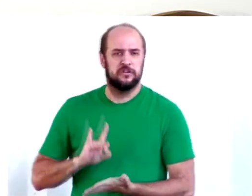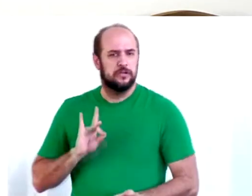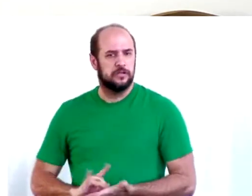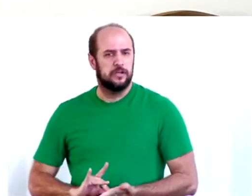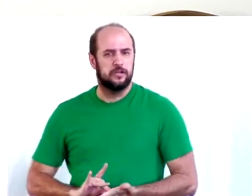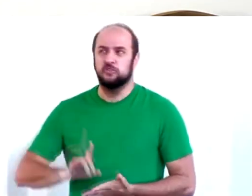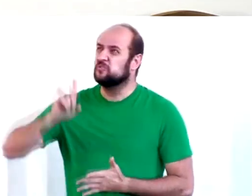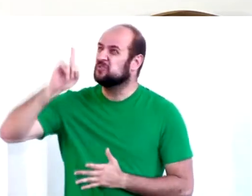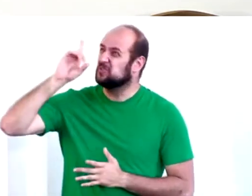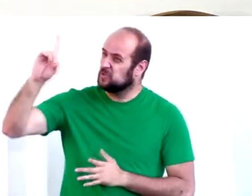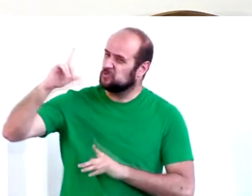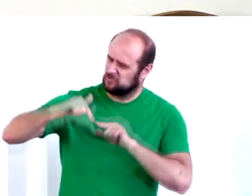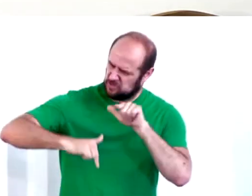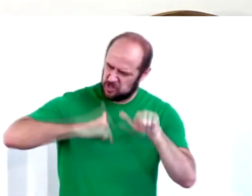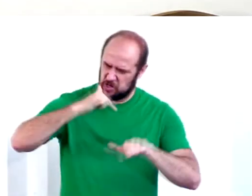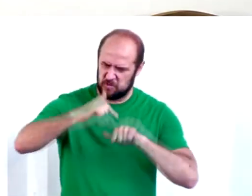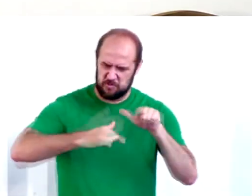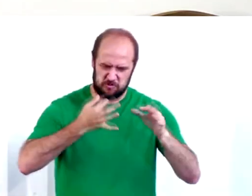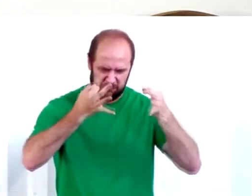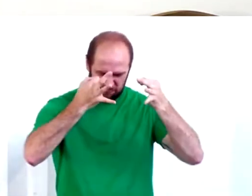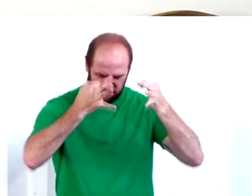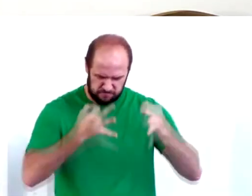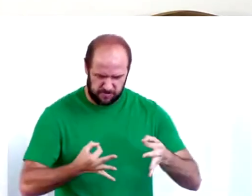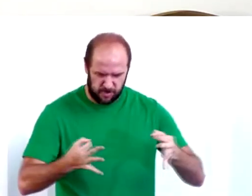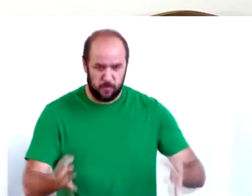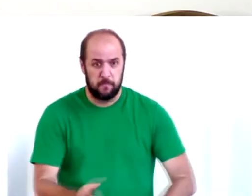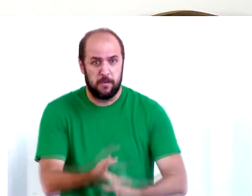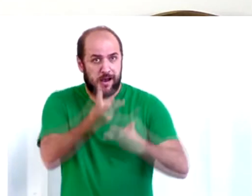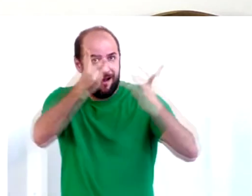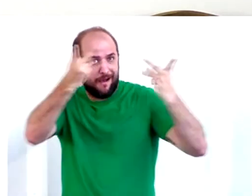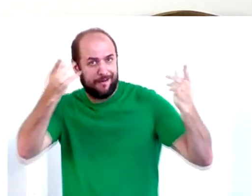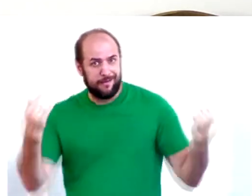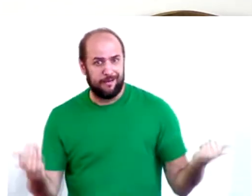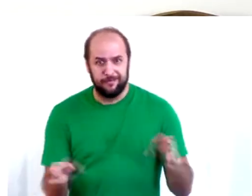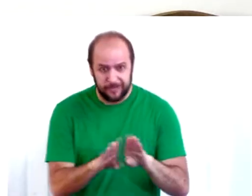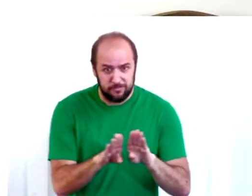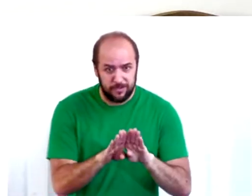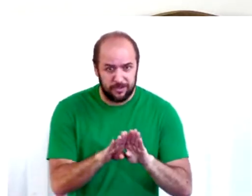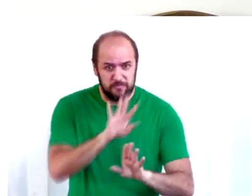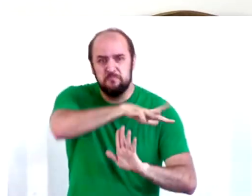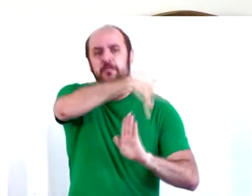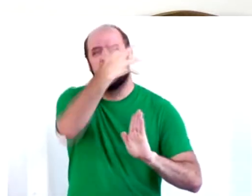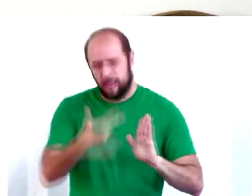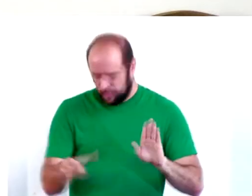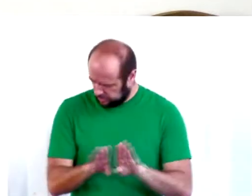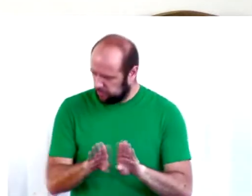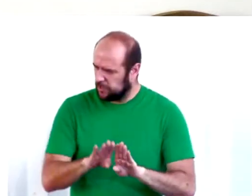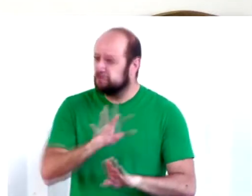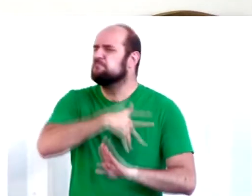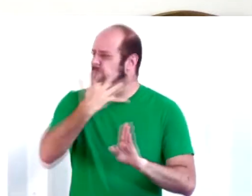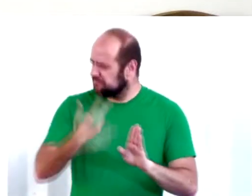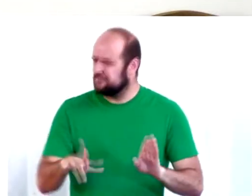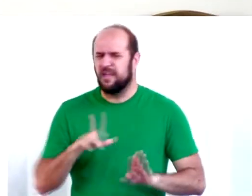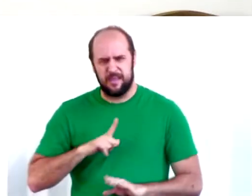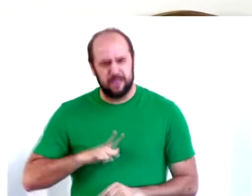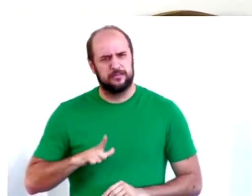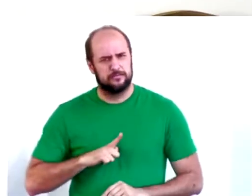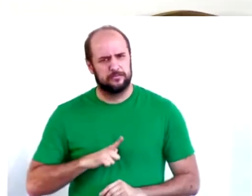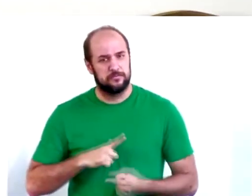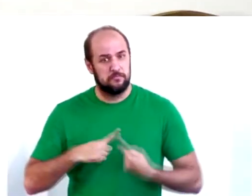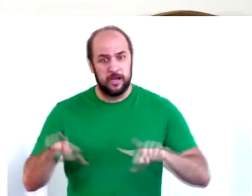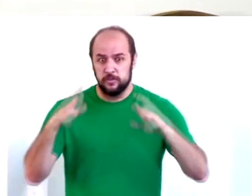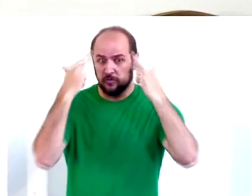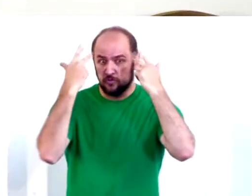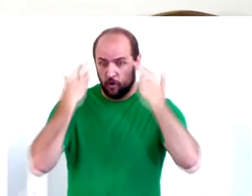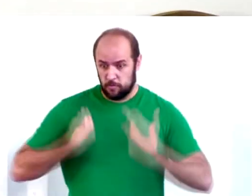de maneira ordinária e de maneira extraordinária. Deus age de maneira extraordinária? Sim, várias vezes. Deus age